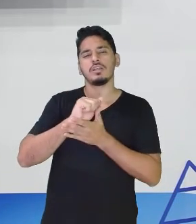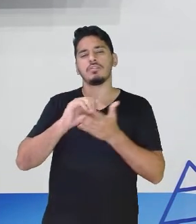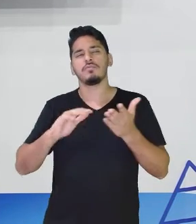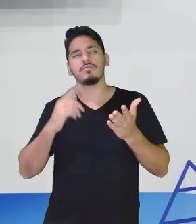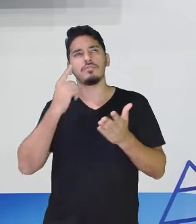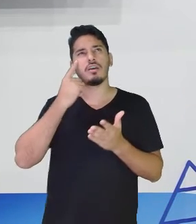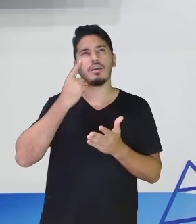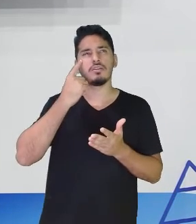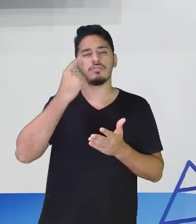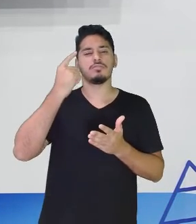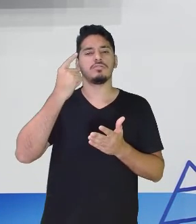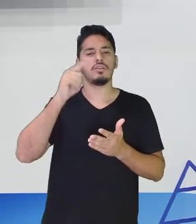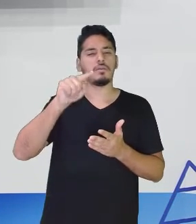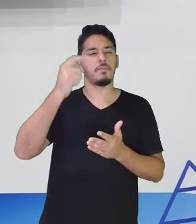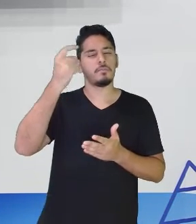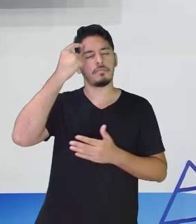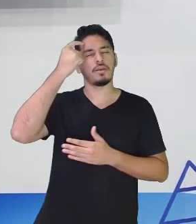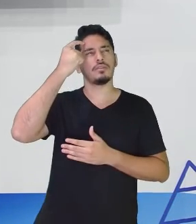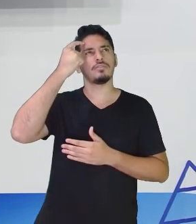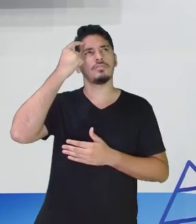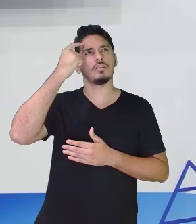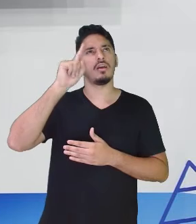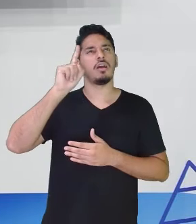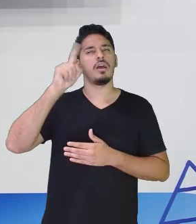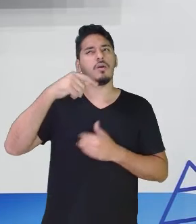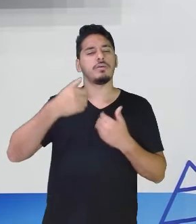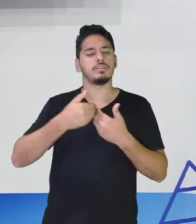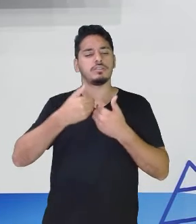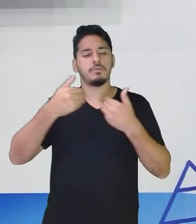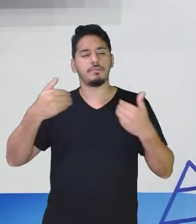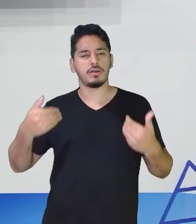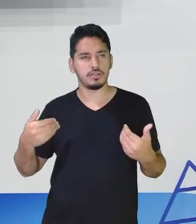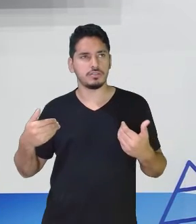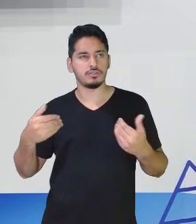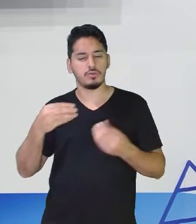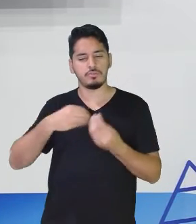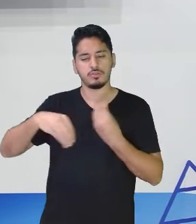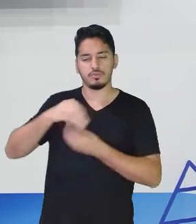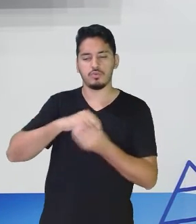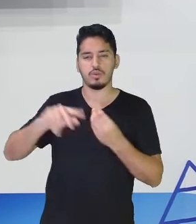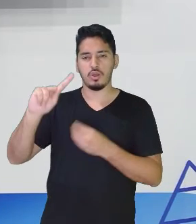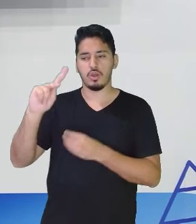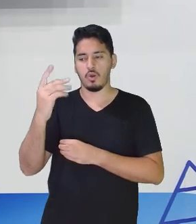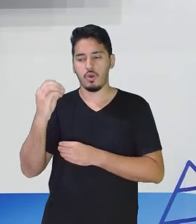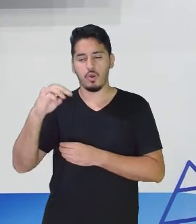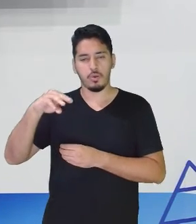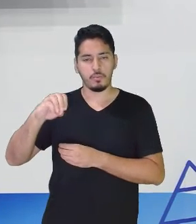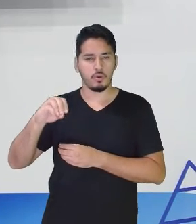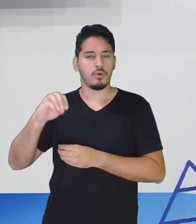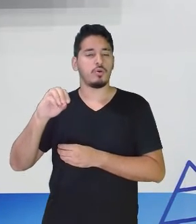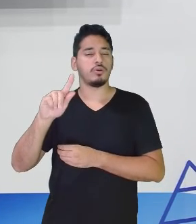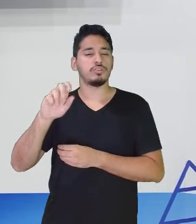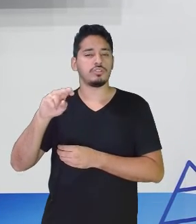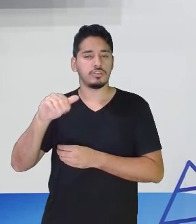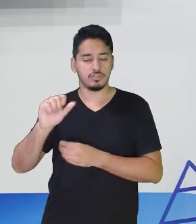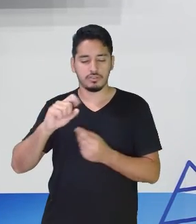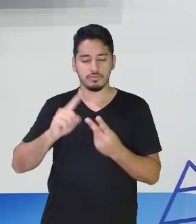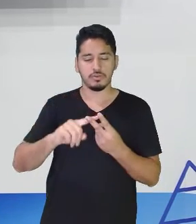atividades e pensem, é uma separação de mistura homogênea ou heterogênea?